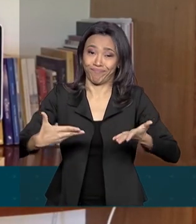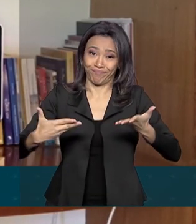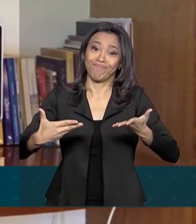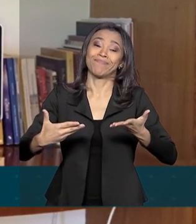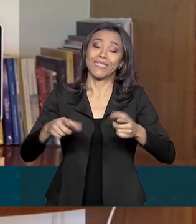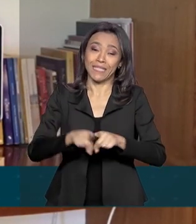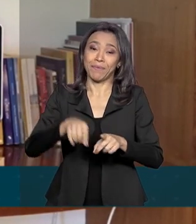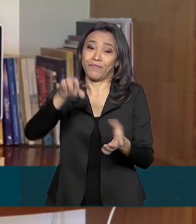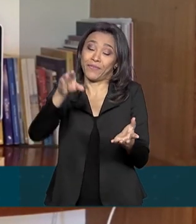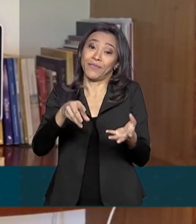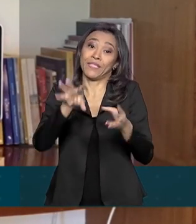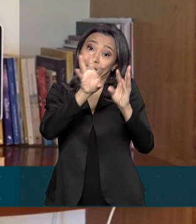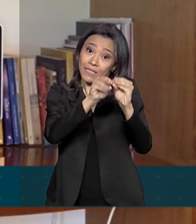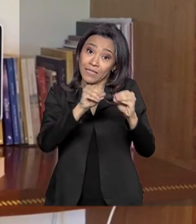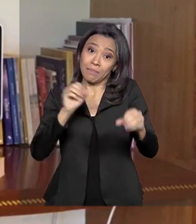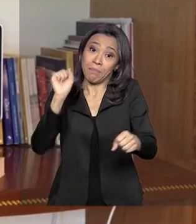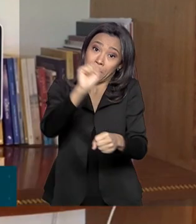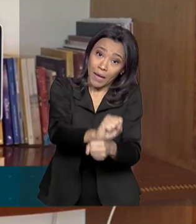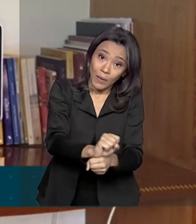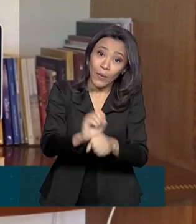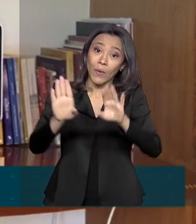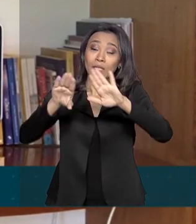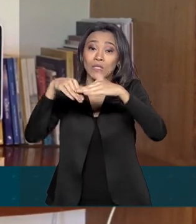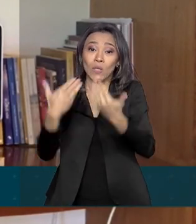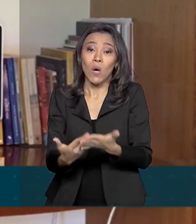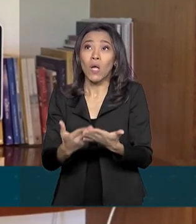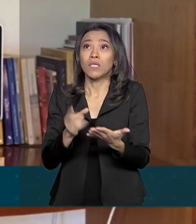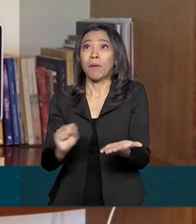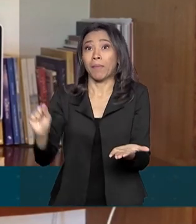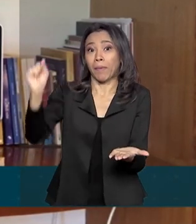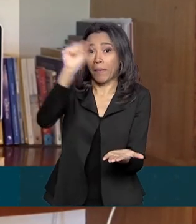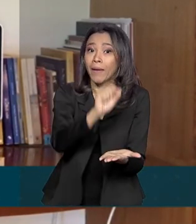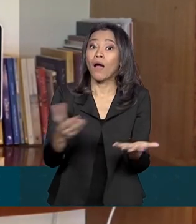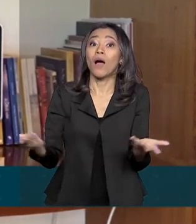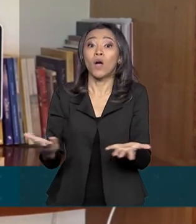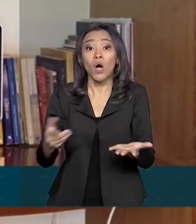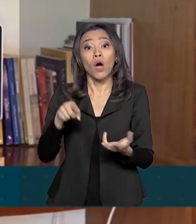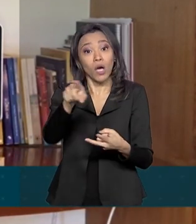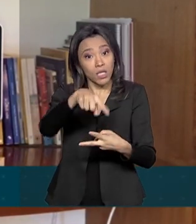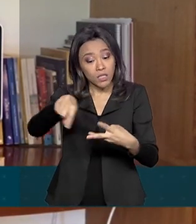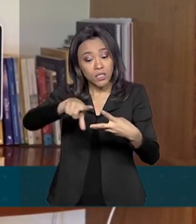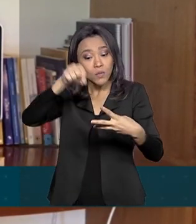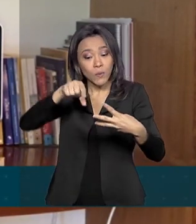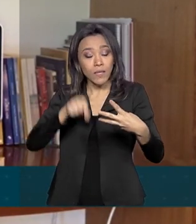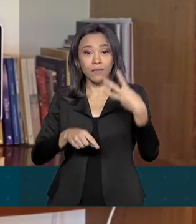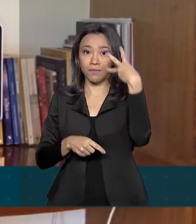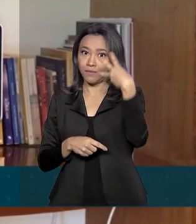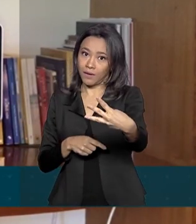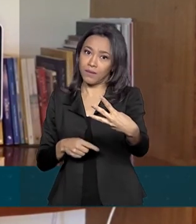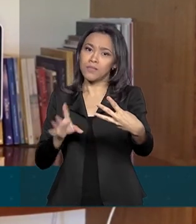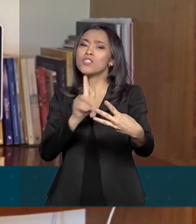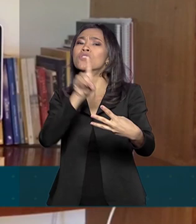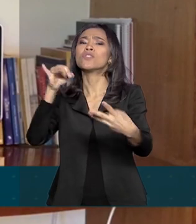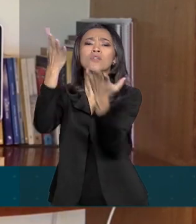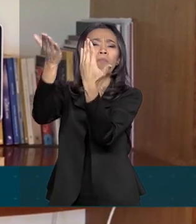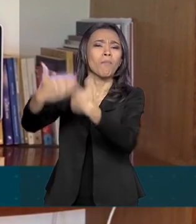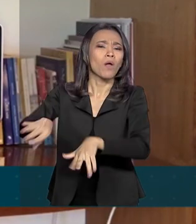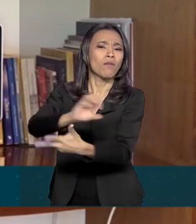suspensão das aulas presenciais, os inscritos agora vão poder escolher três datas para realizar a